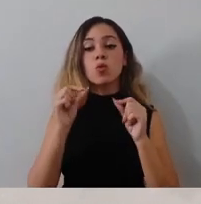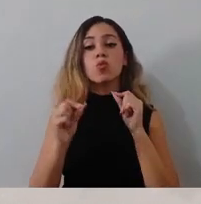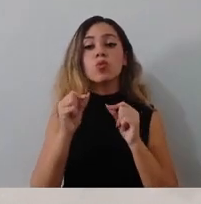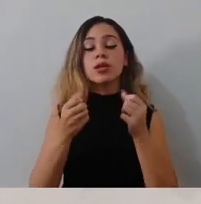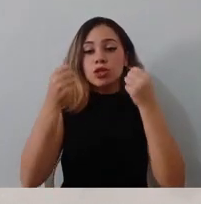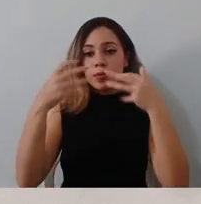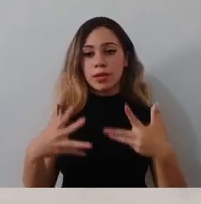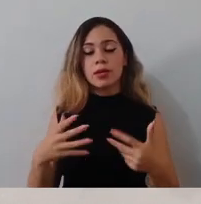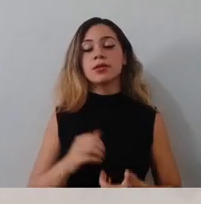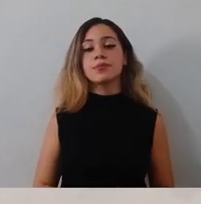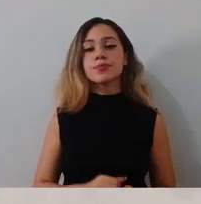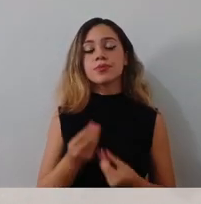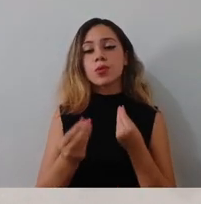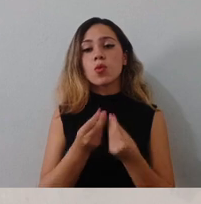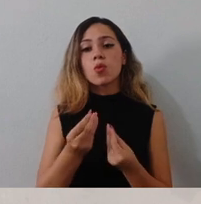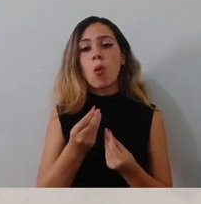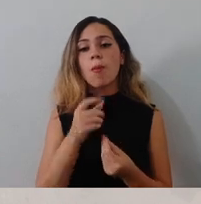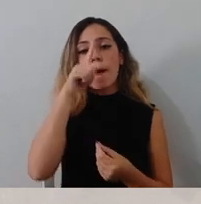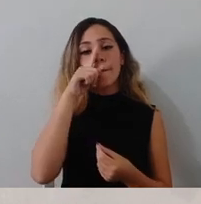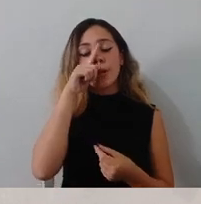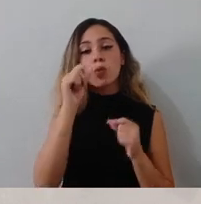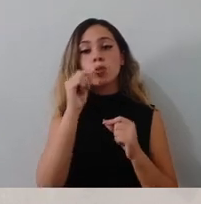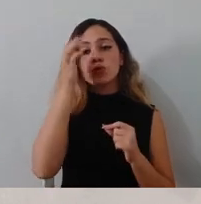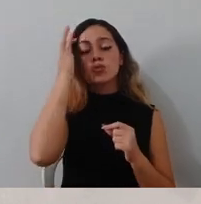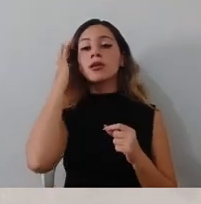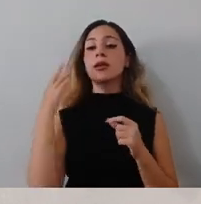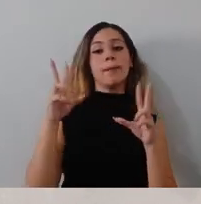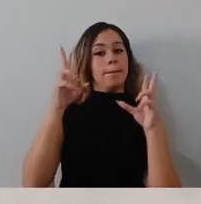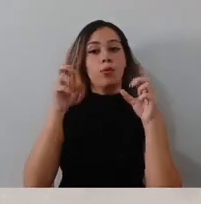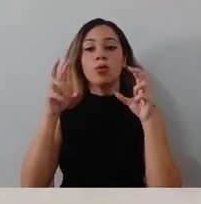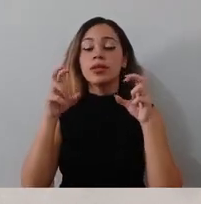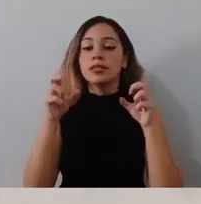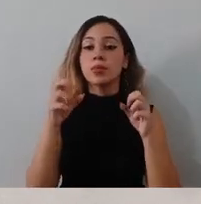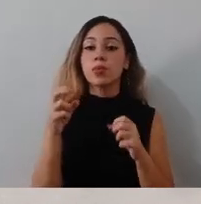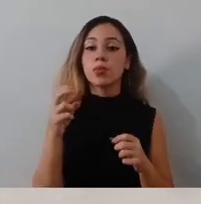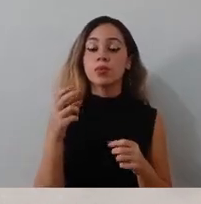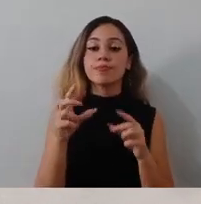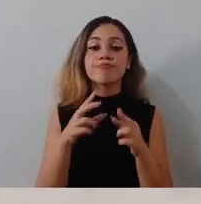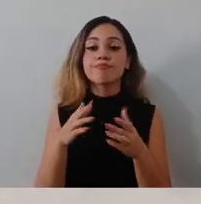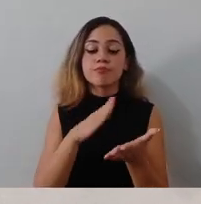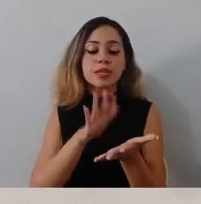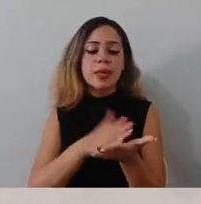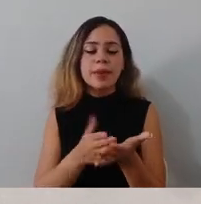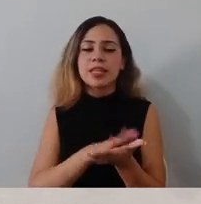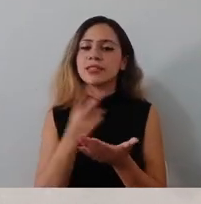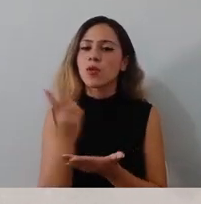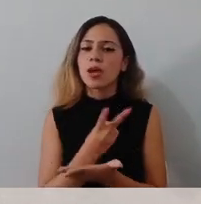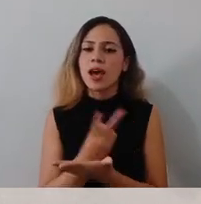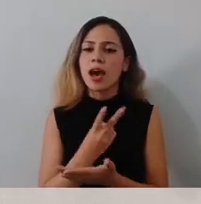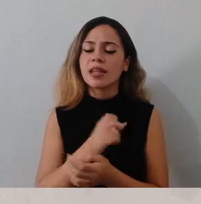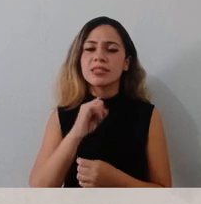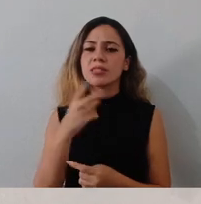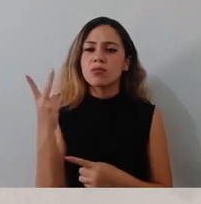aquilo que está sendo dito. E qual é o perigo, por exemplo, de uma leitura ou de uma